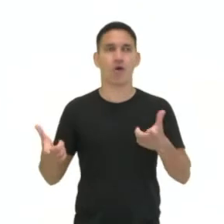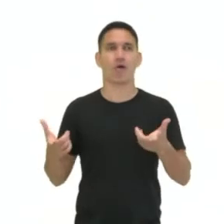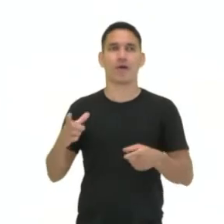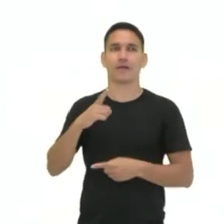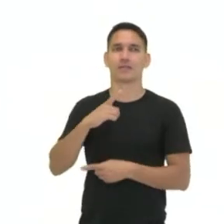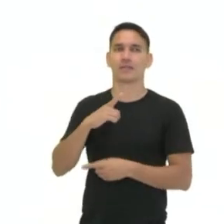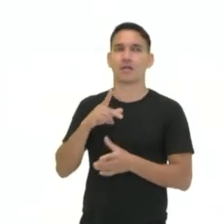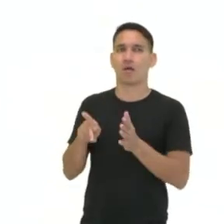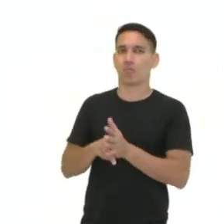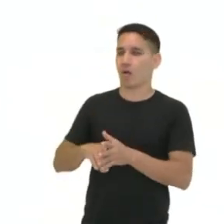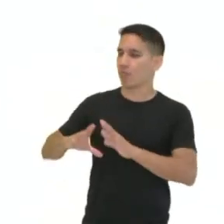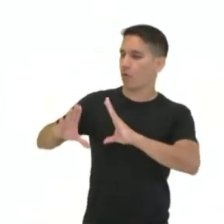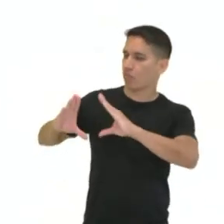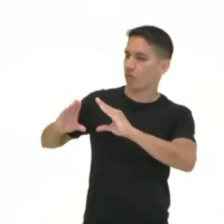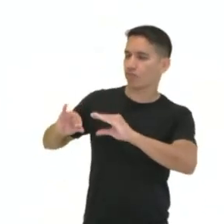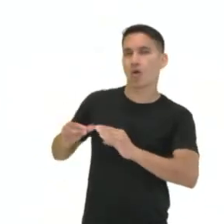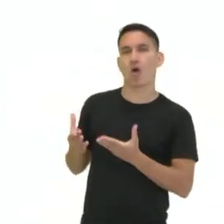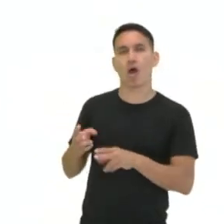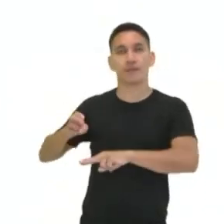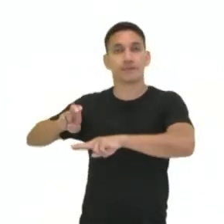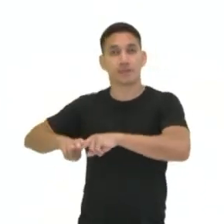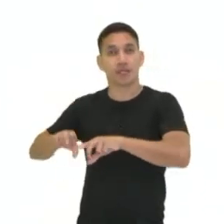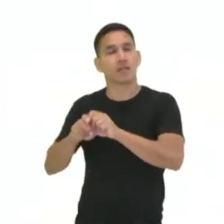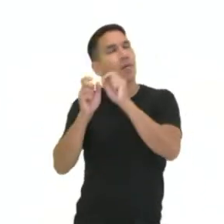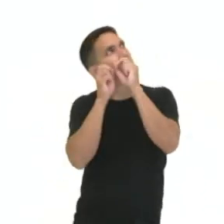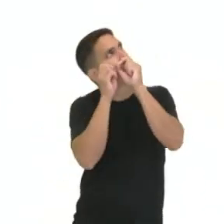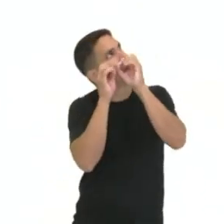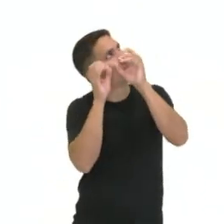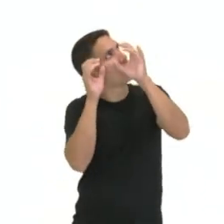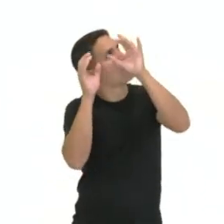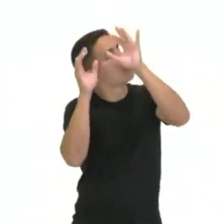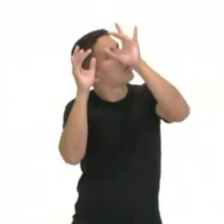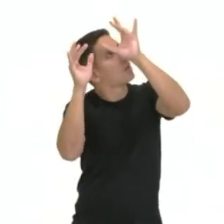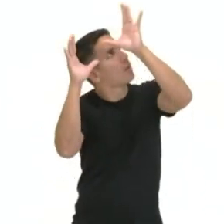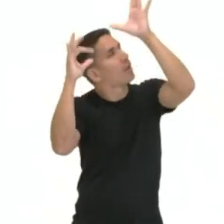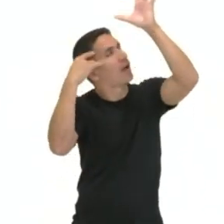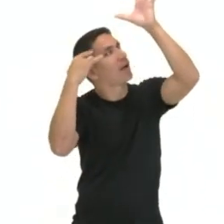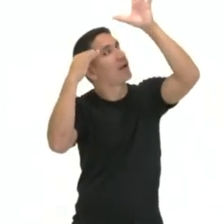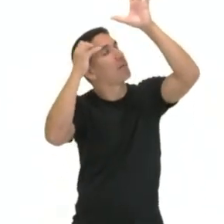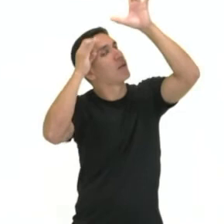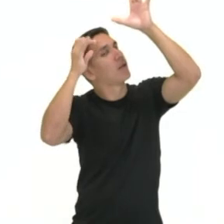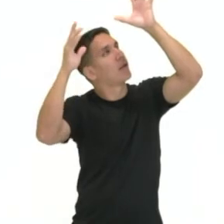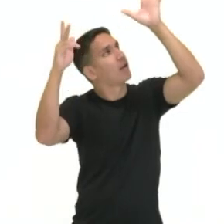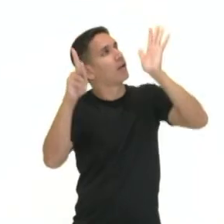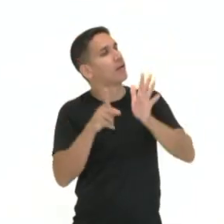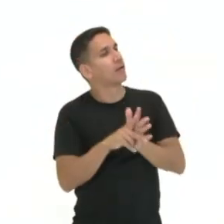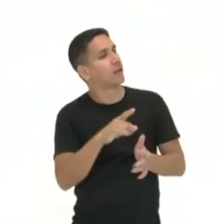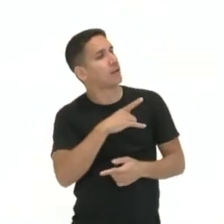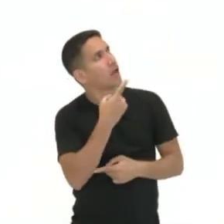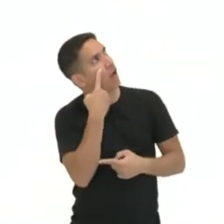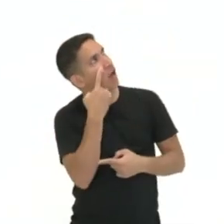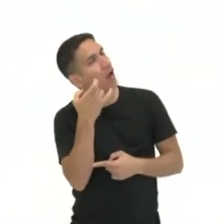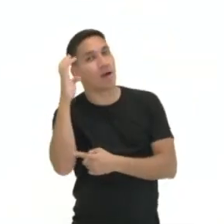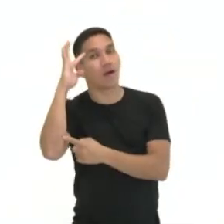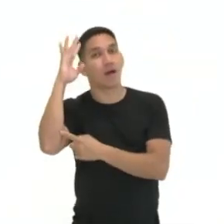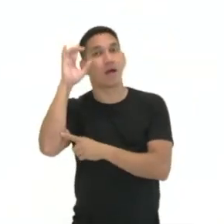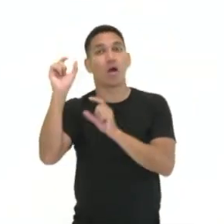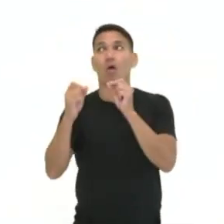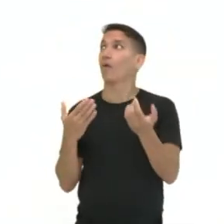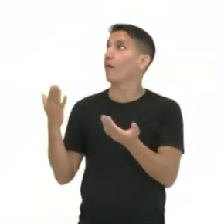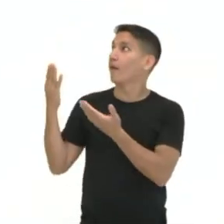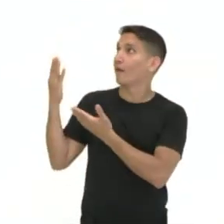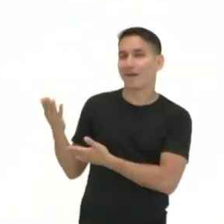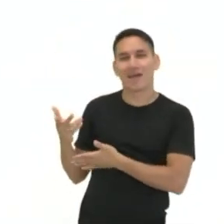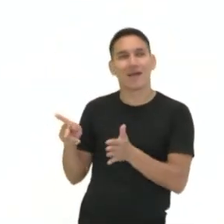do sofá, temos também um balão de pensamento, né? A Magali, ela consegue visualizar por meio da imaginação o